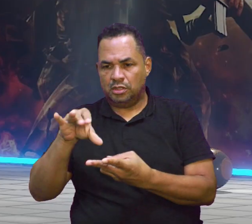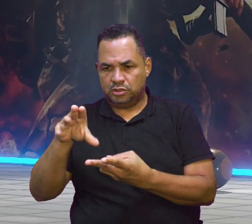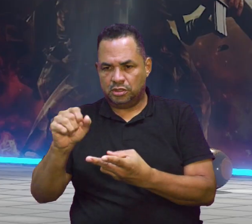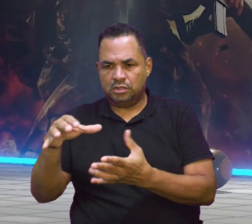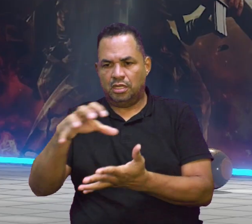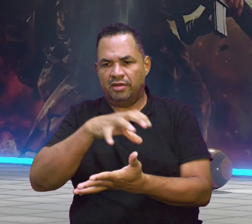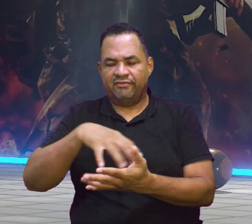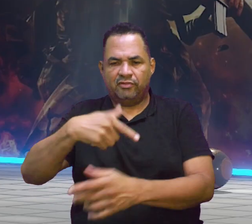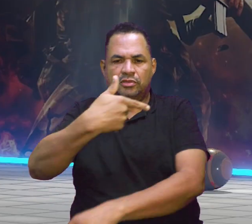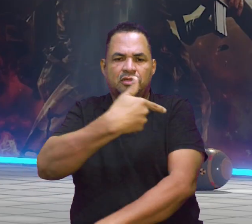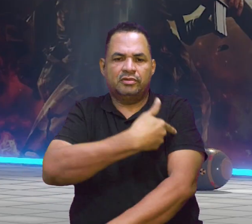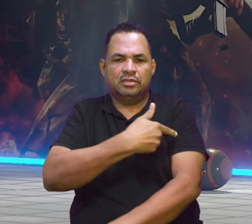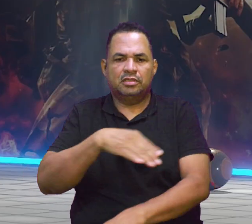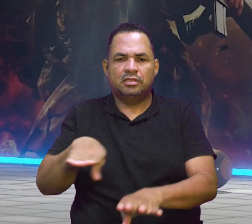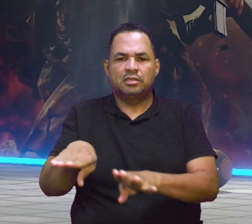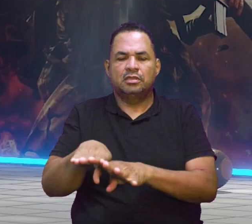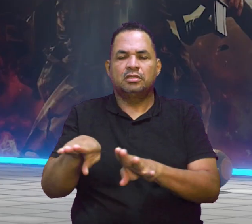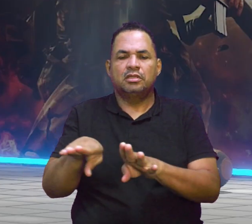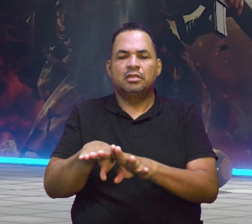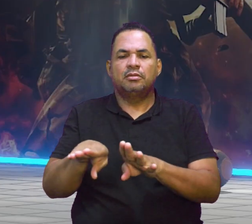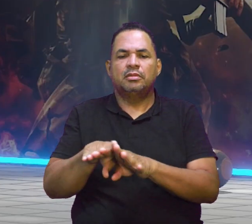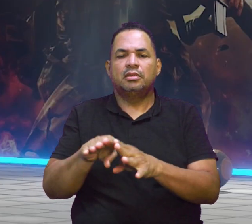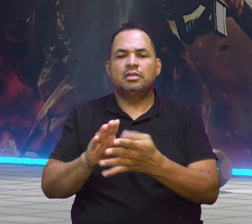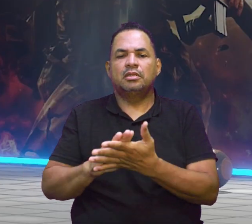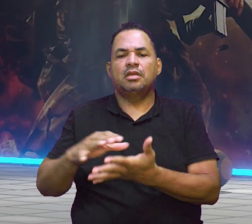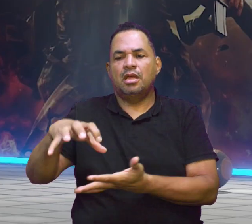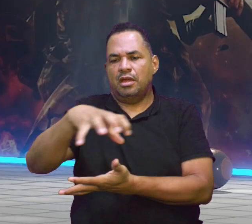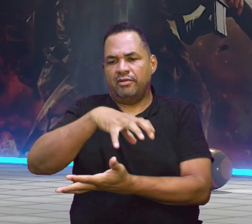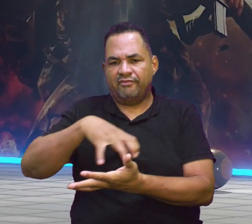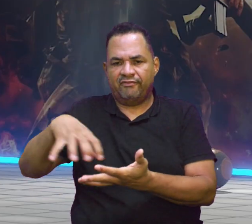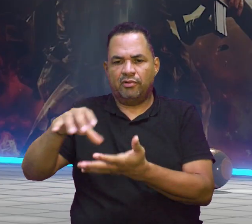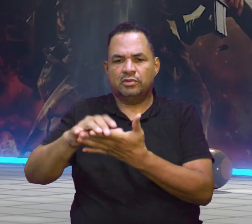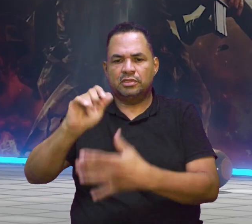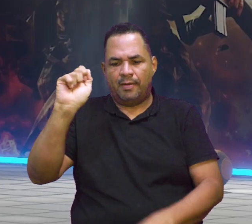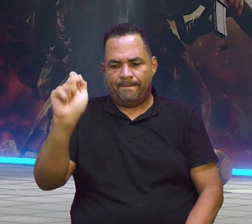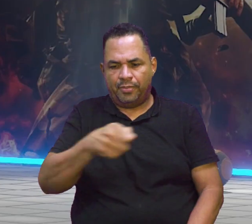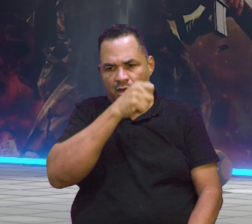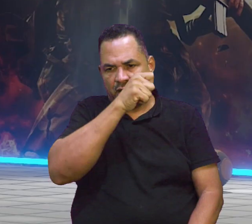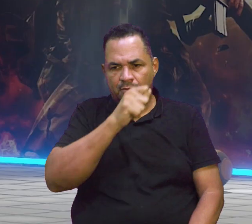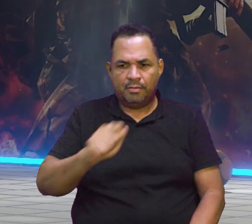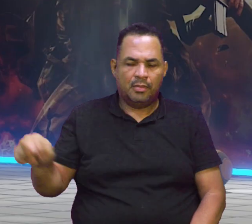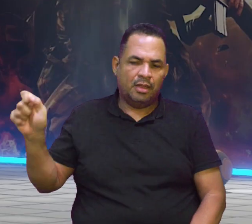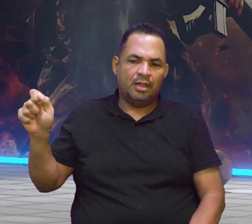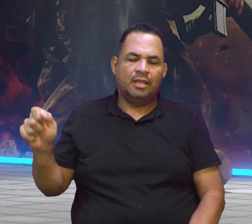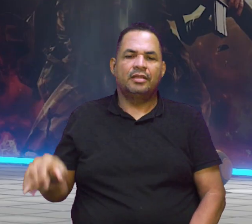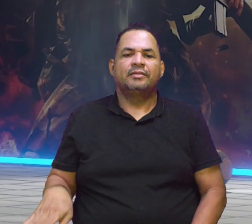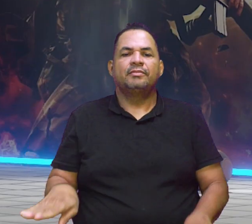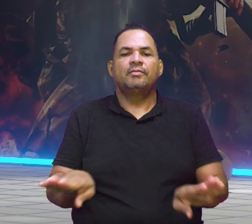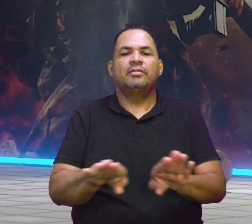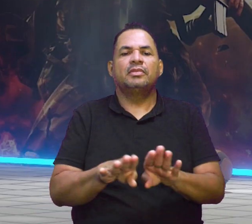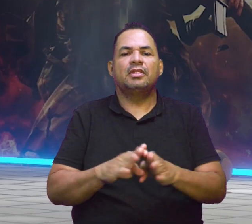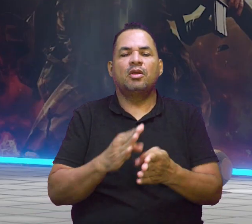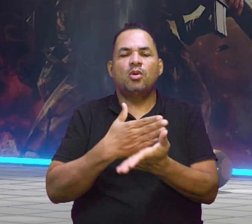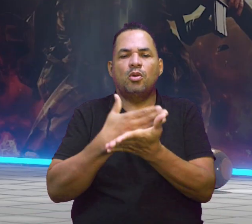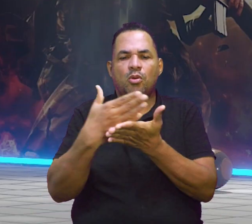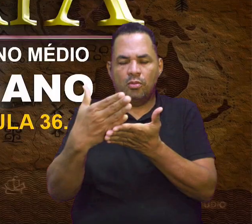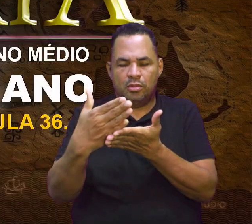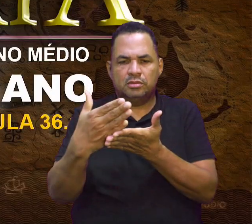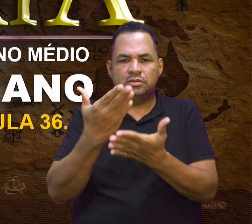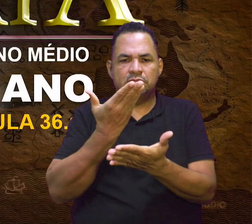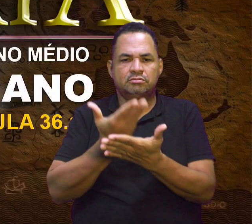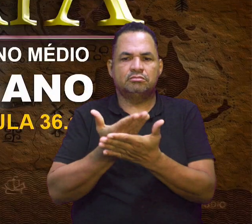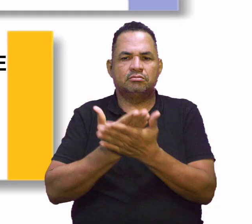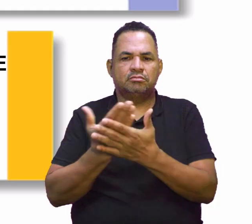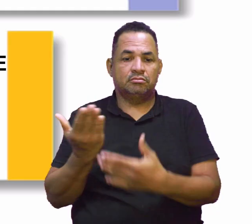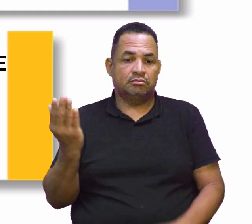também da Revolta da Chibata. Certo, pessoal? Então, vamos começar a nossa aula. Na tela, por favor.